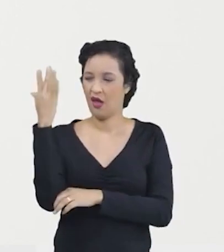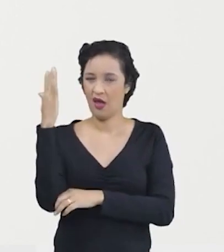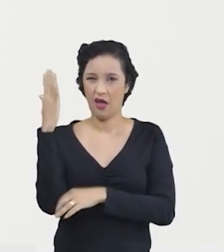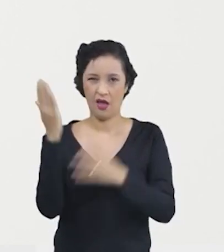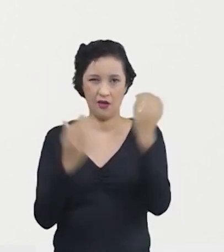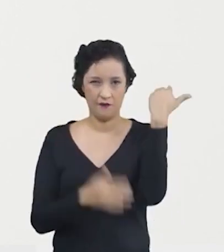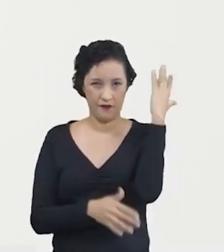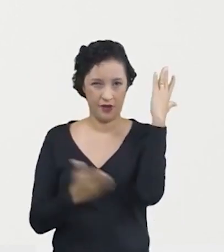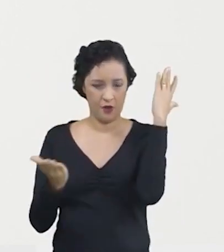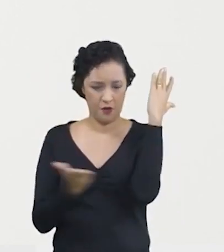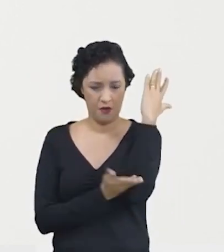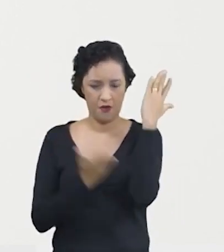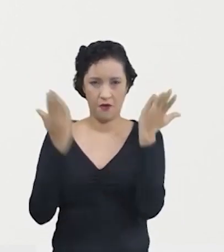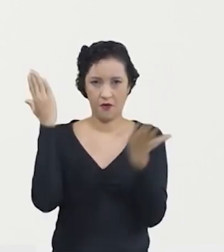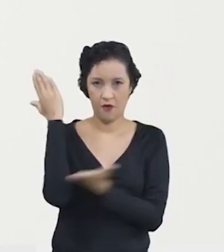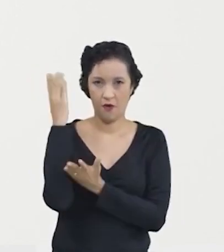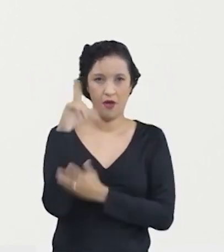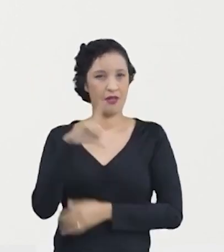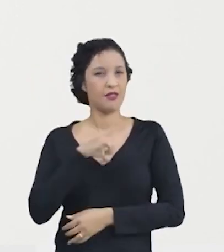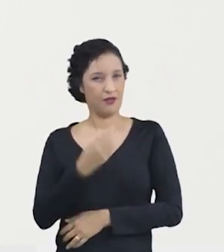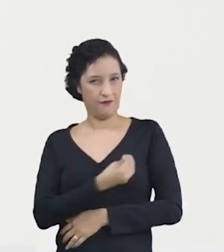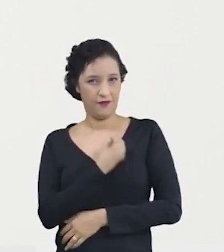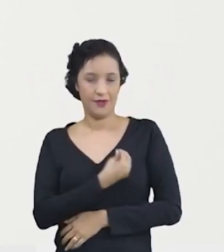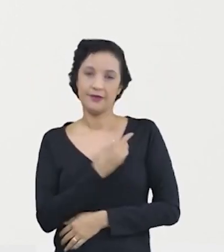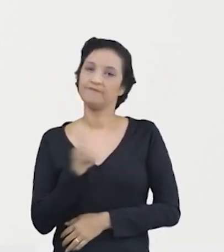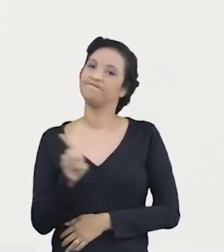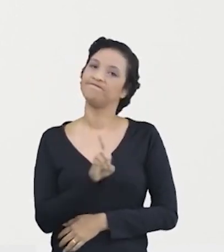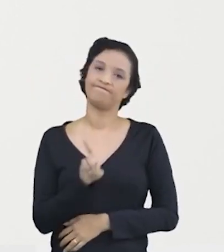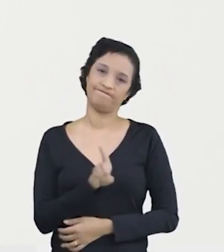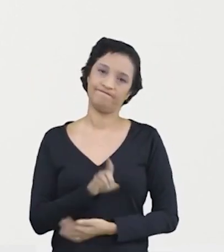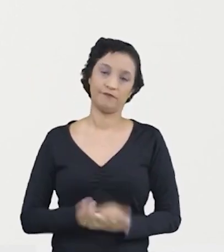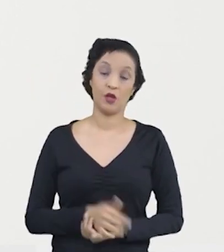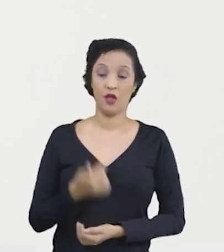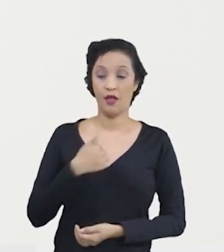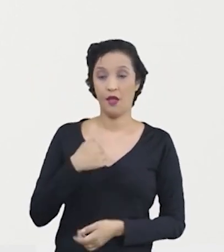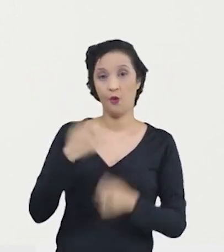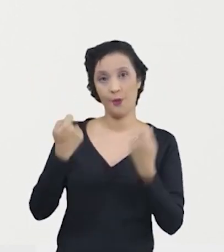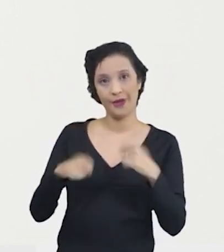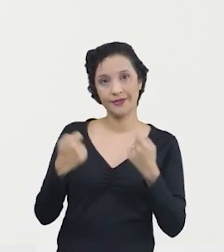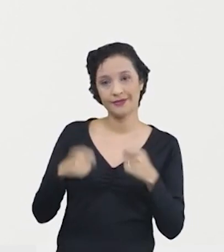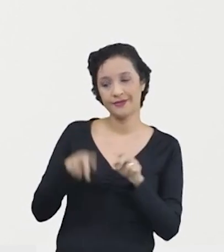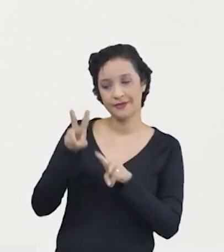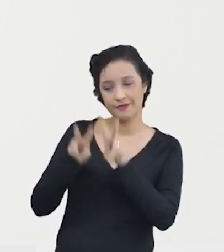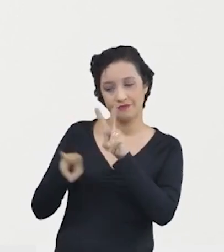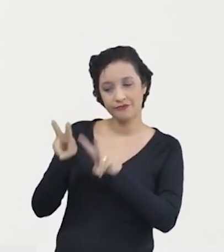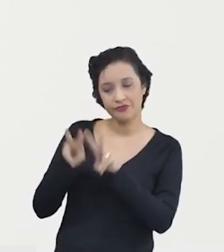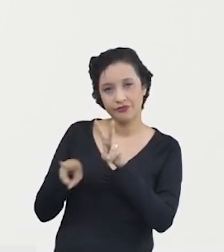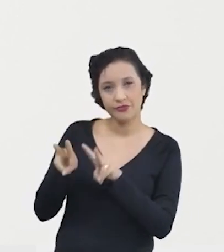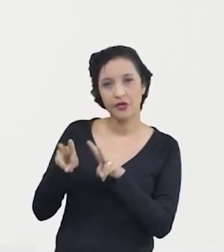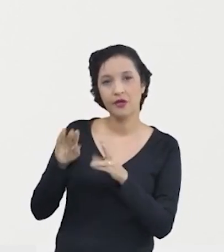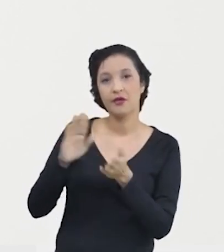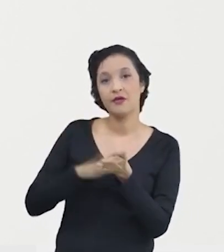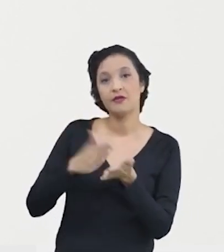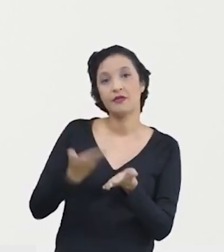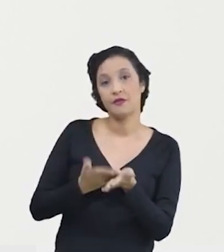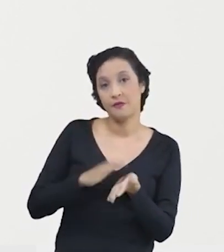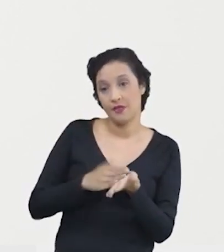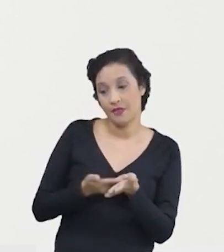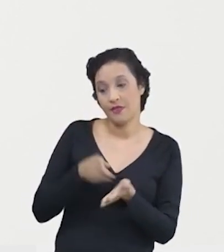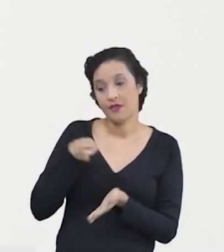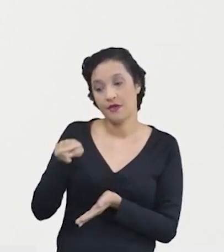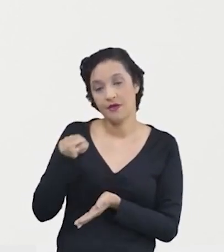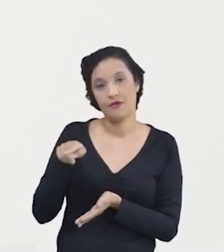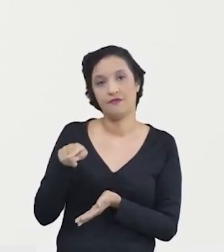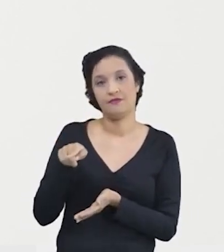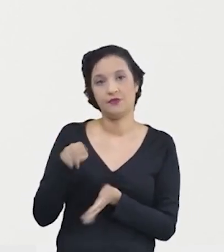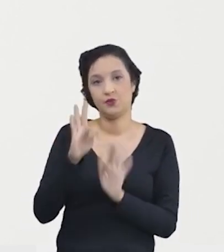gente? Não, isso é o quê? Eu tive que fazer essa interpretação. Não está no sentido literal. Eu tive que ver, eu